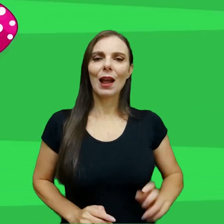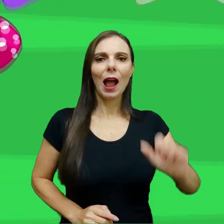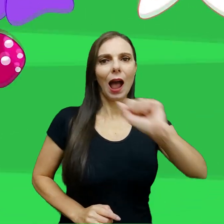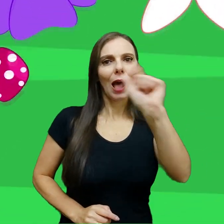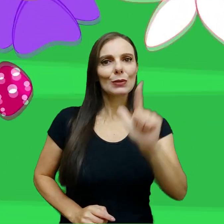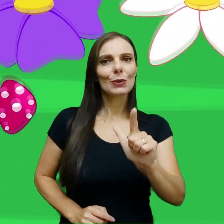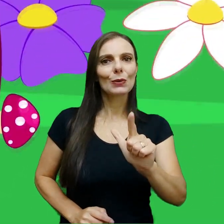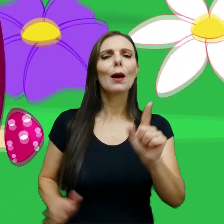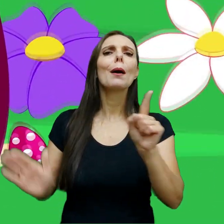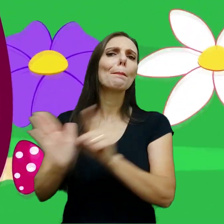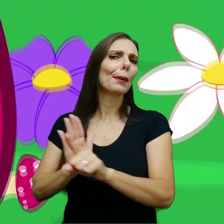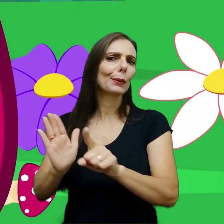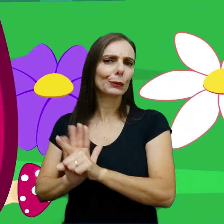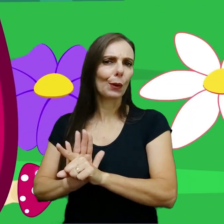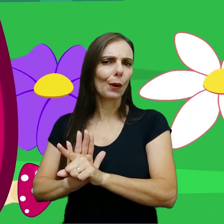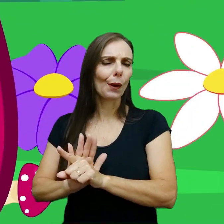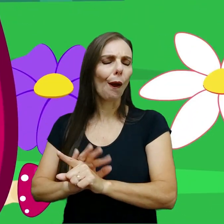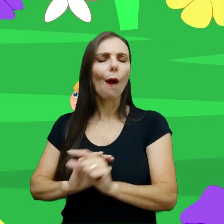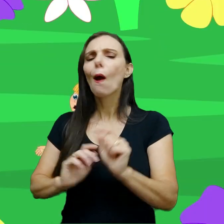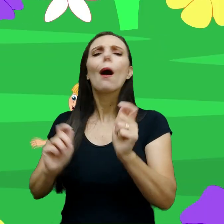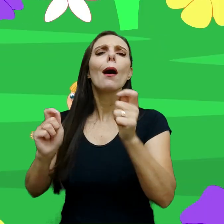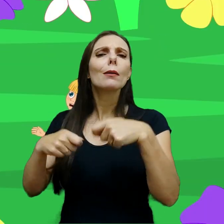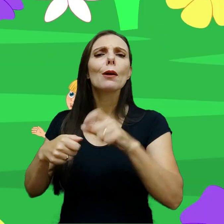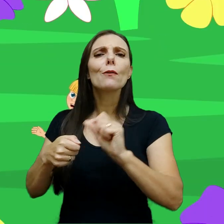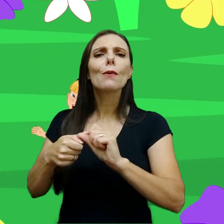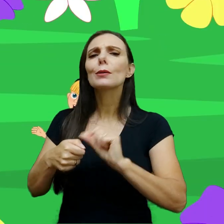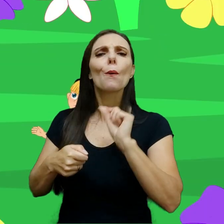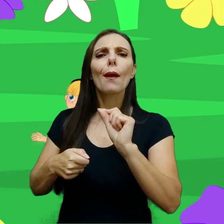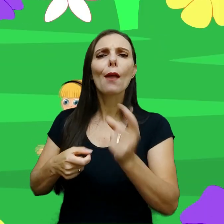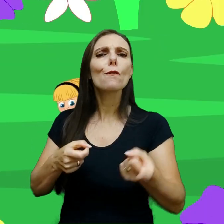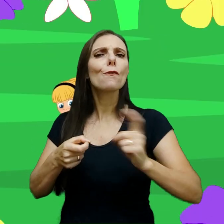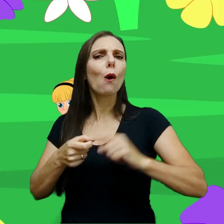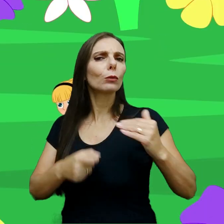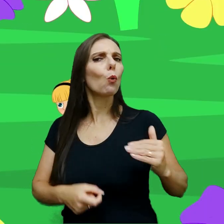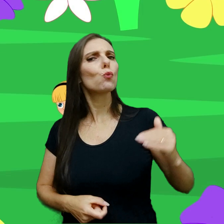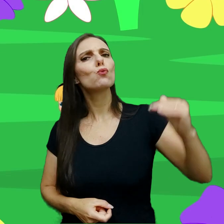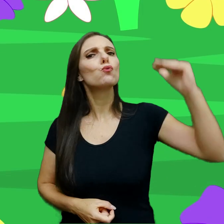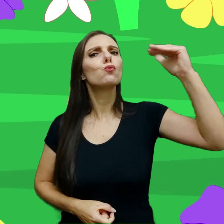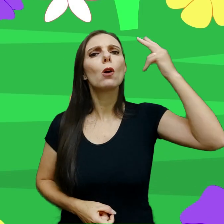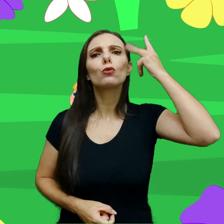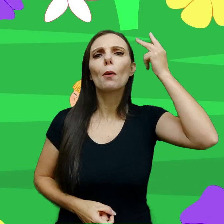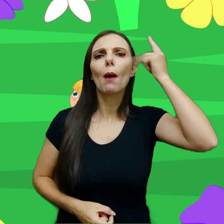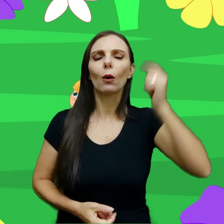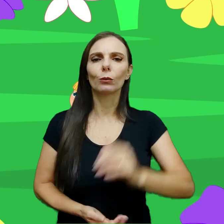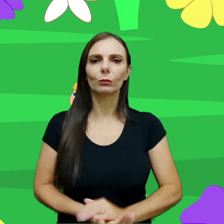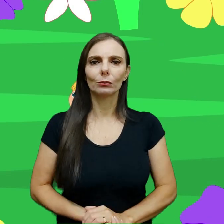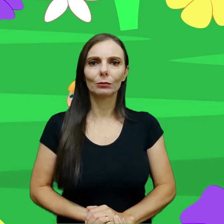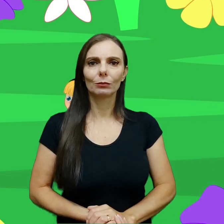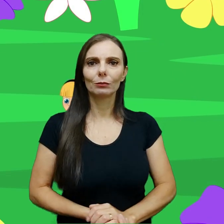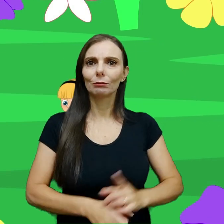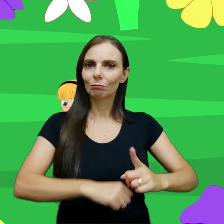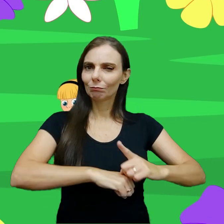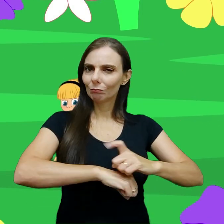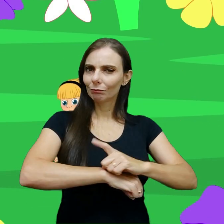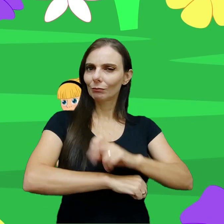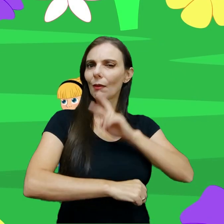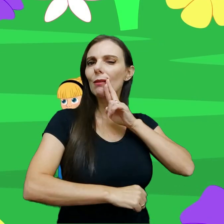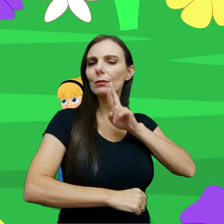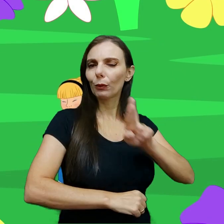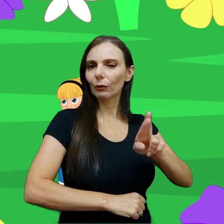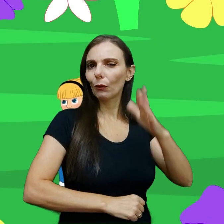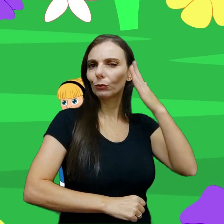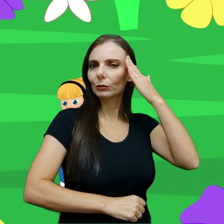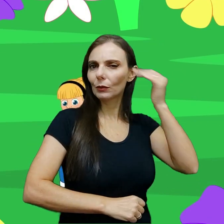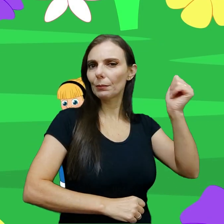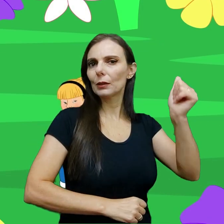azul no cogumelo. Ela perguntou à lagarta o que ela poderia fazer para voltar ao seu tamanho normal. A